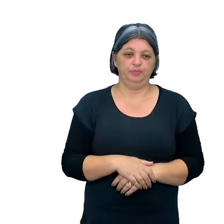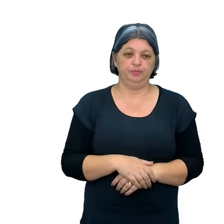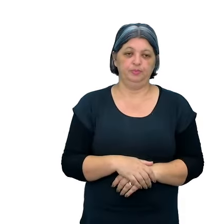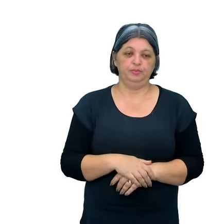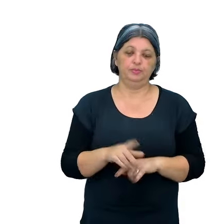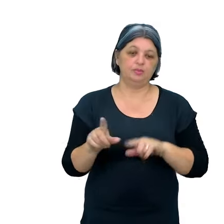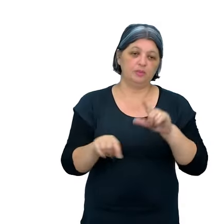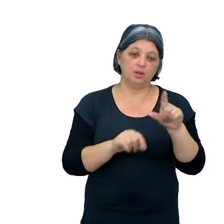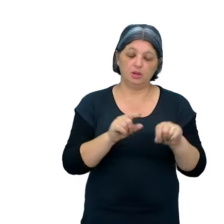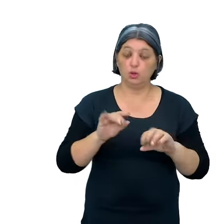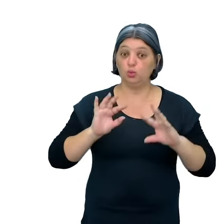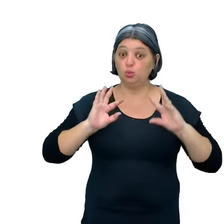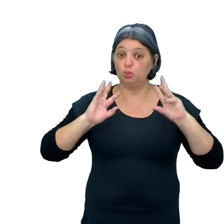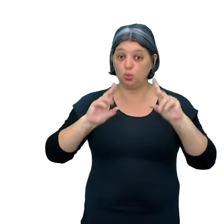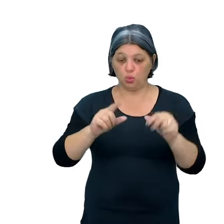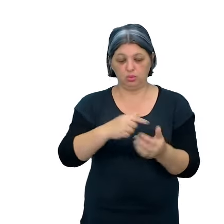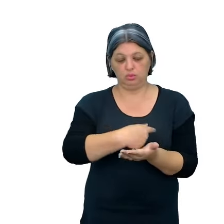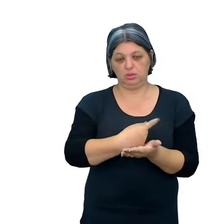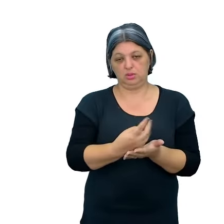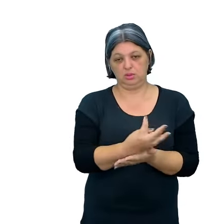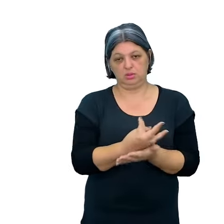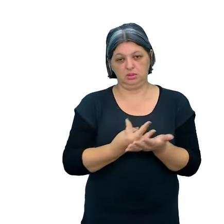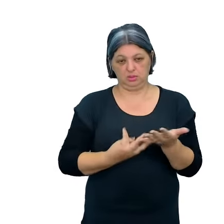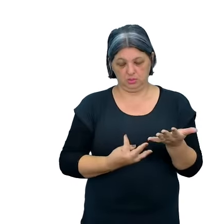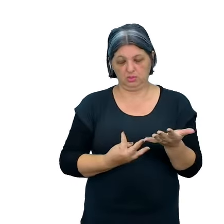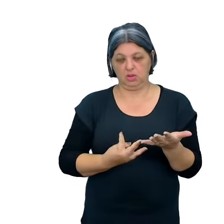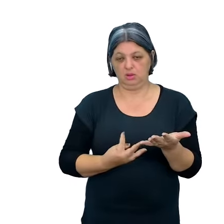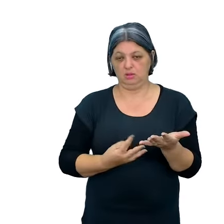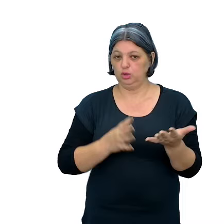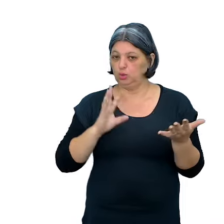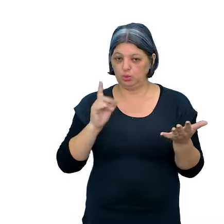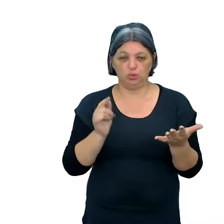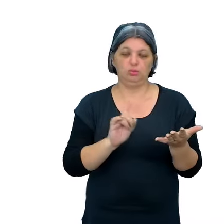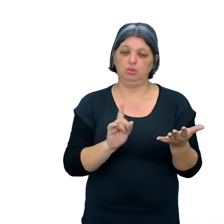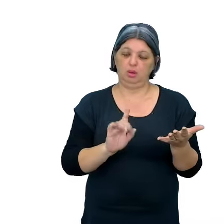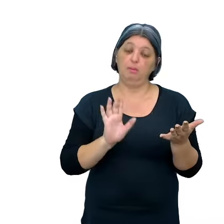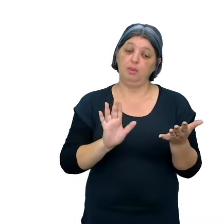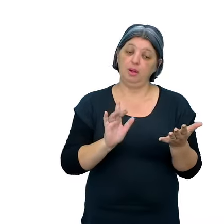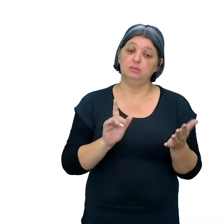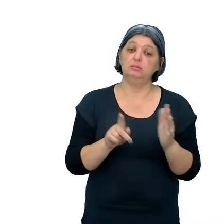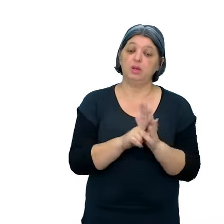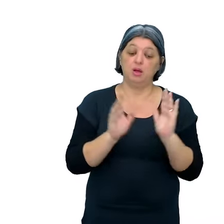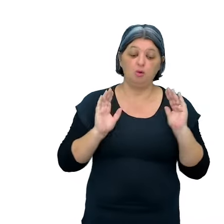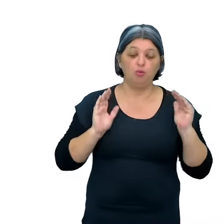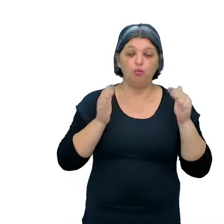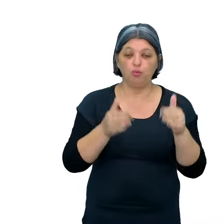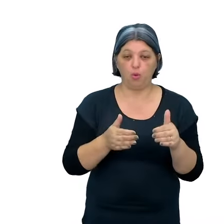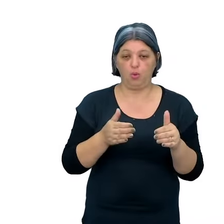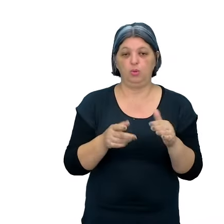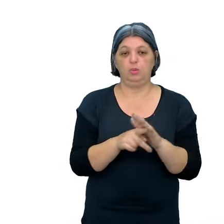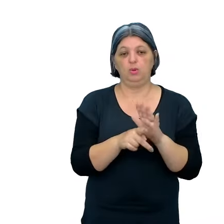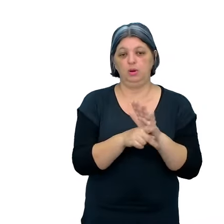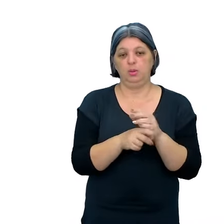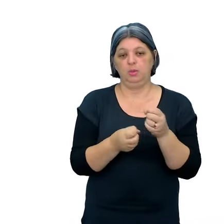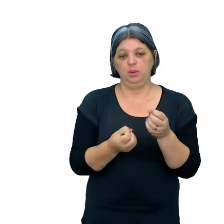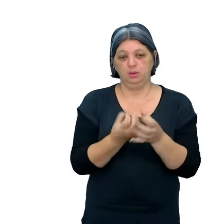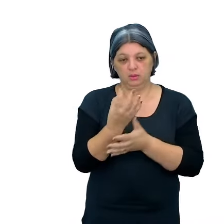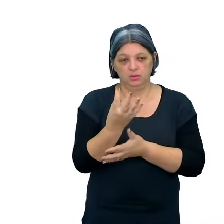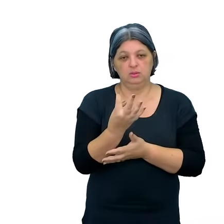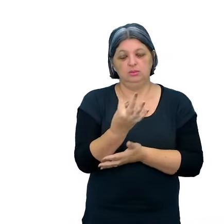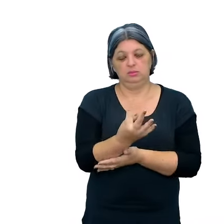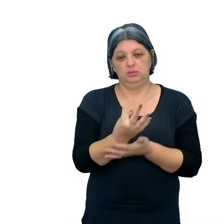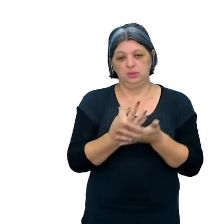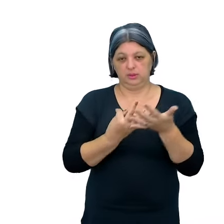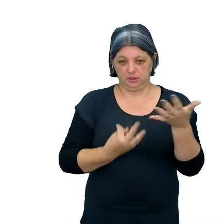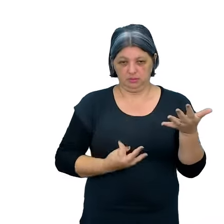os gêneros textuais do Aprender Sempre, mas sim aquele que tem como foco a produção, né? Então, é claro que haverá